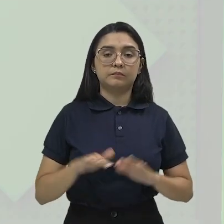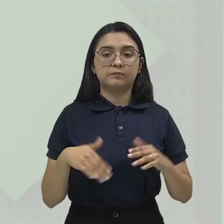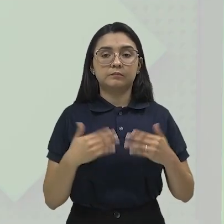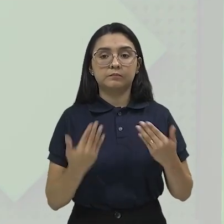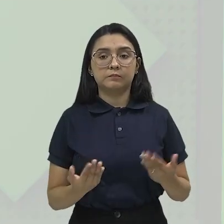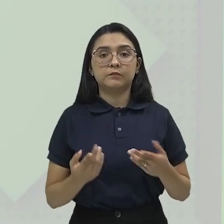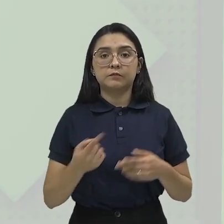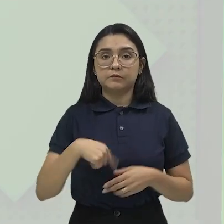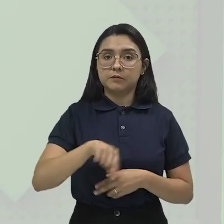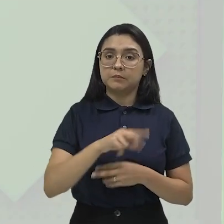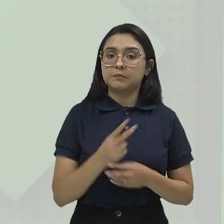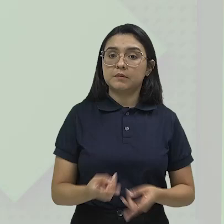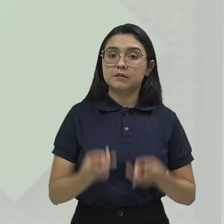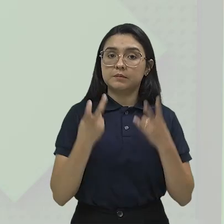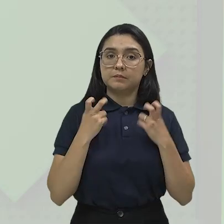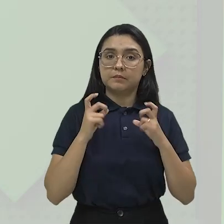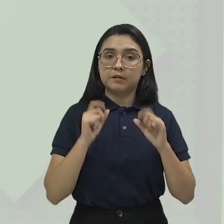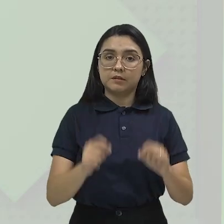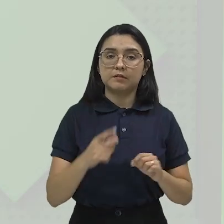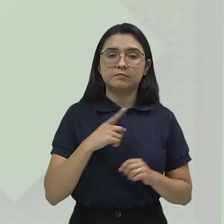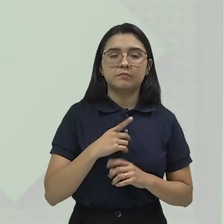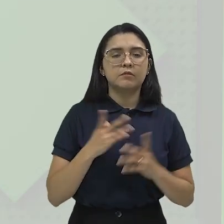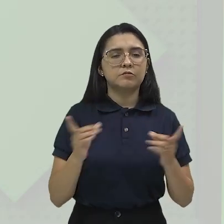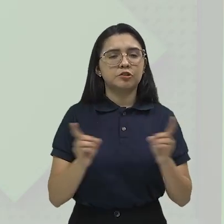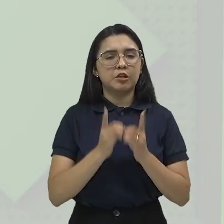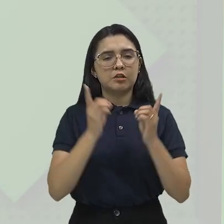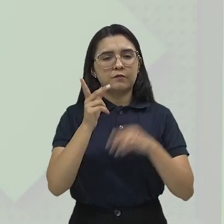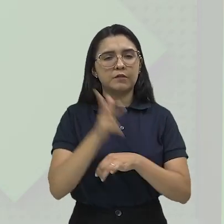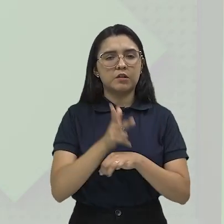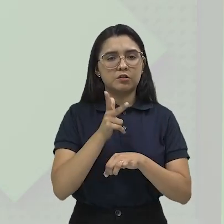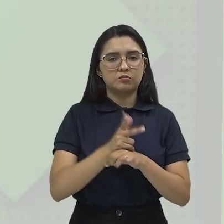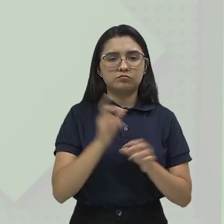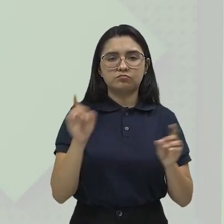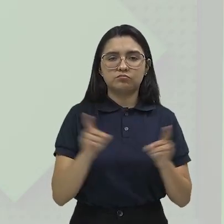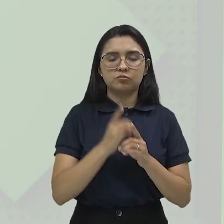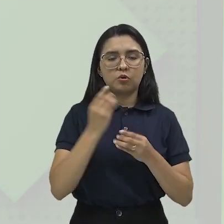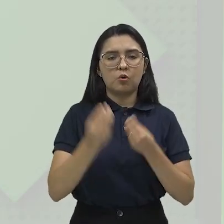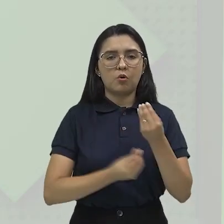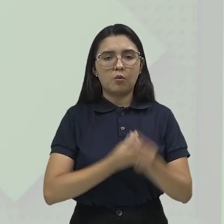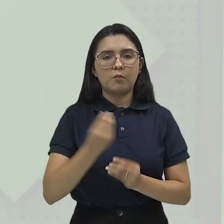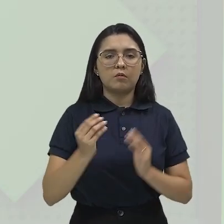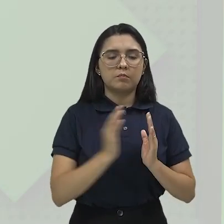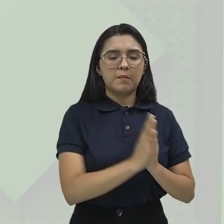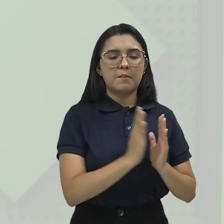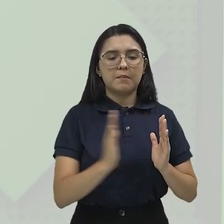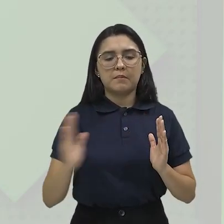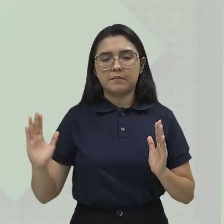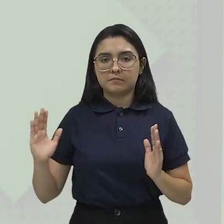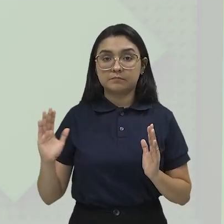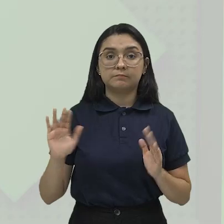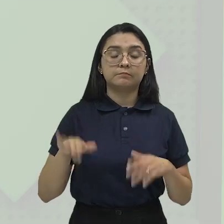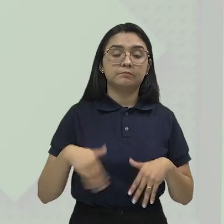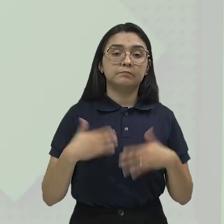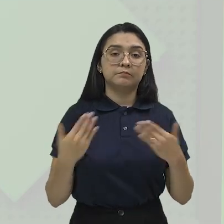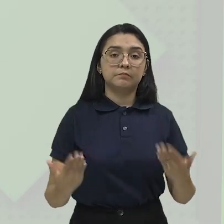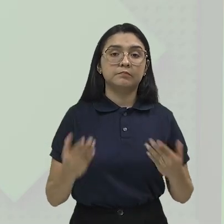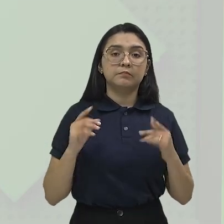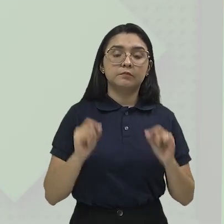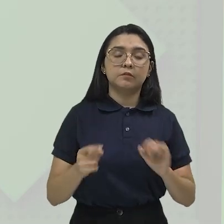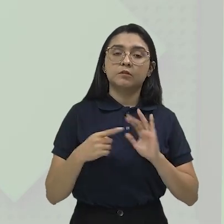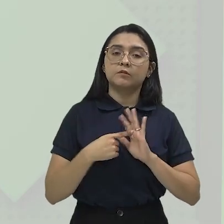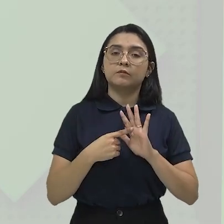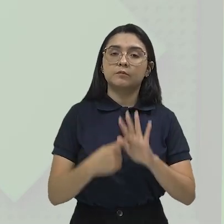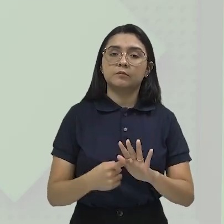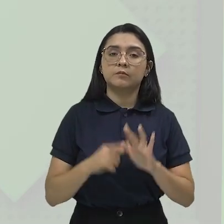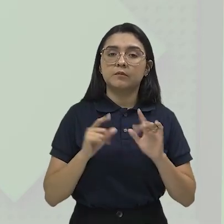Olha só, você observou aí de uma forma bem didática, né, como que todo esse processo acontece. Então, algo que foi citado que é